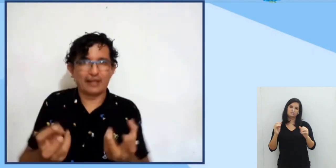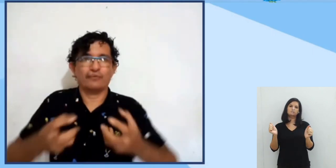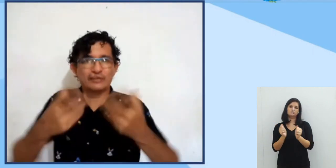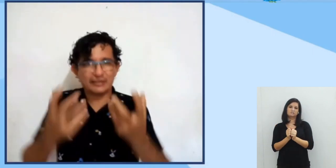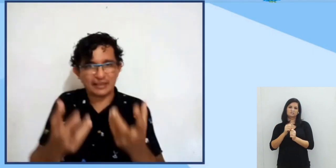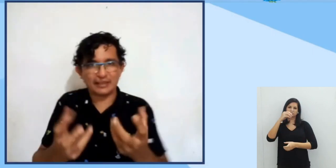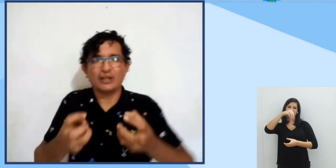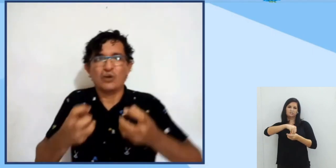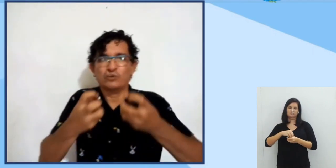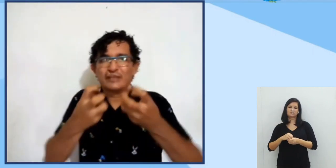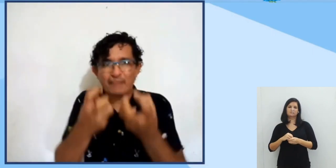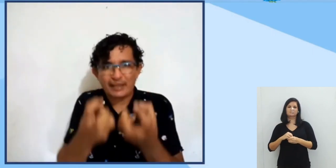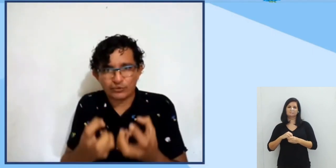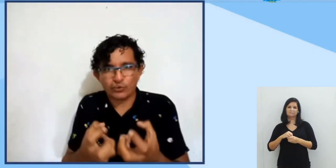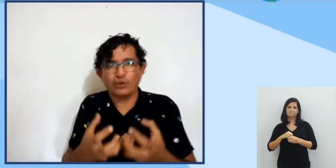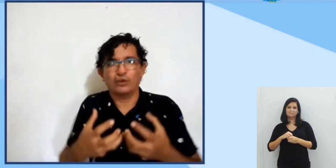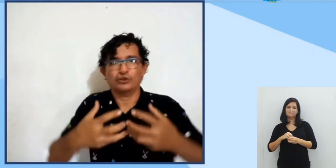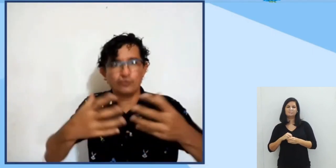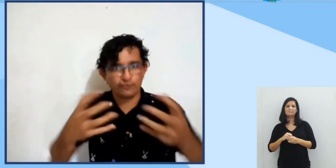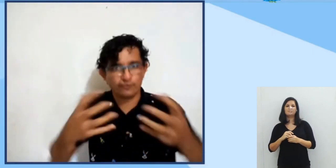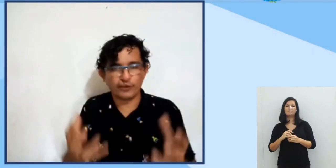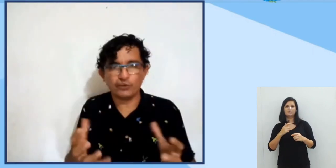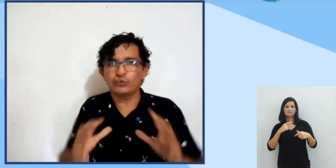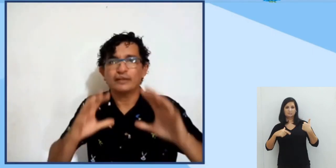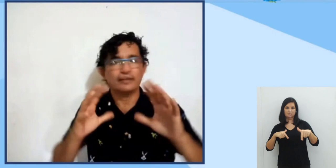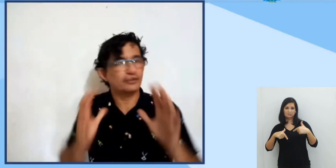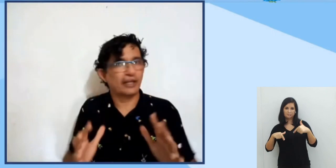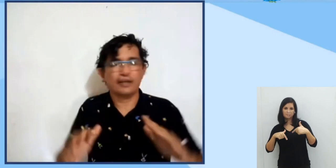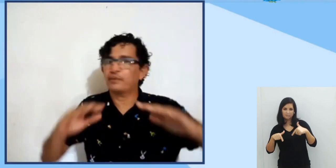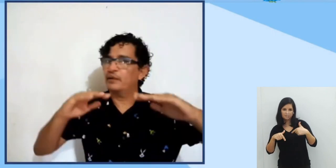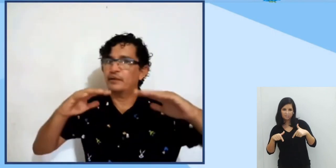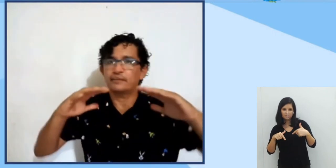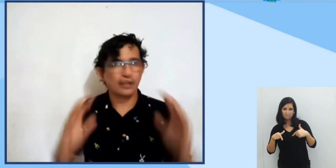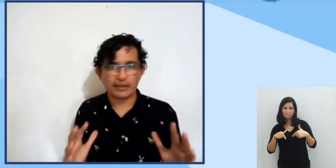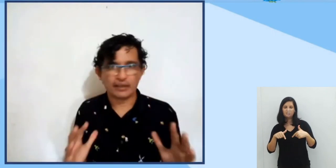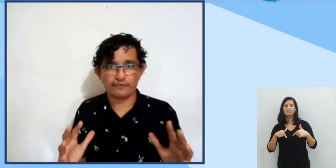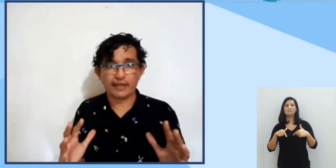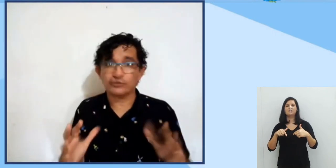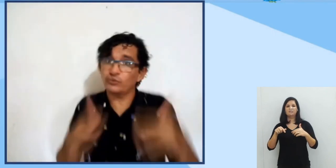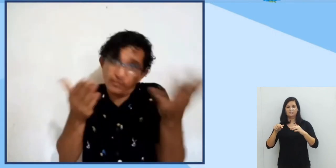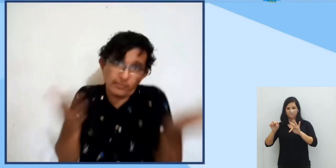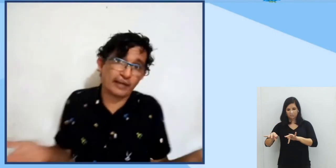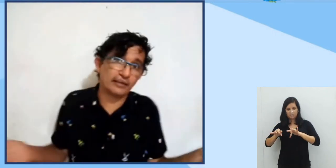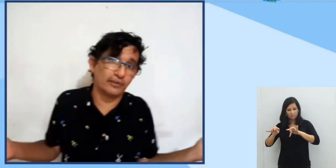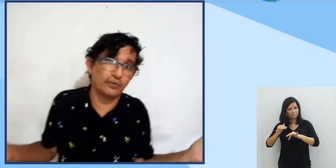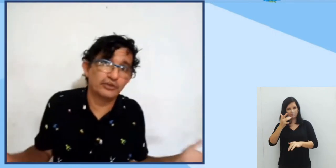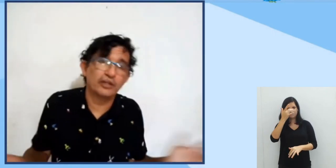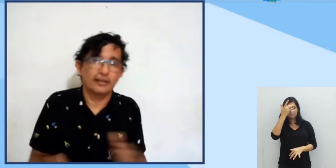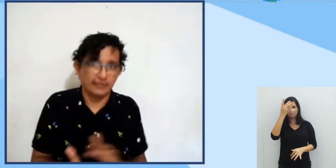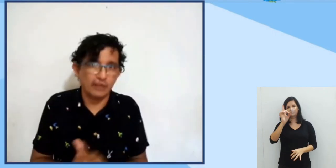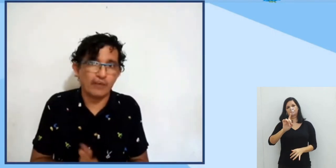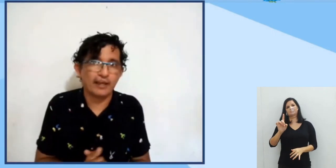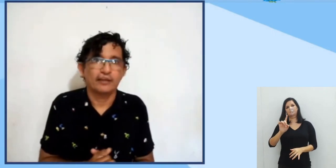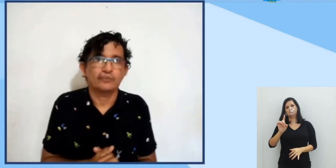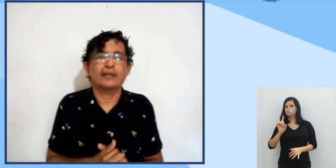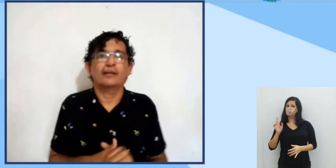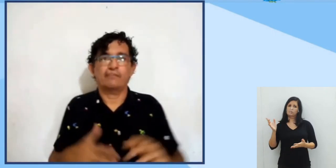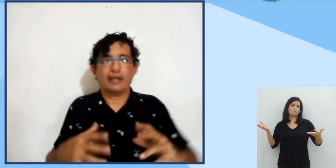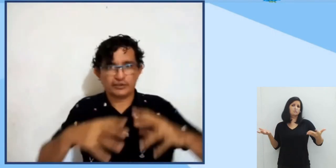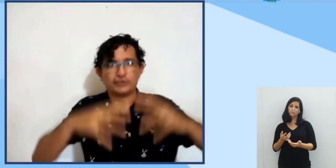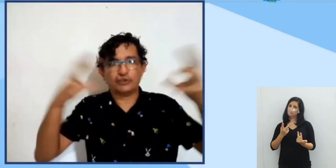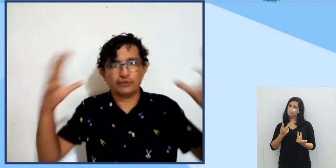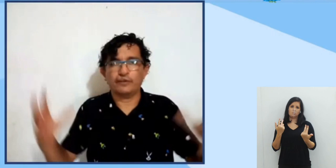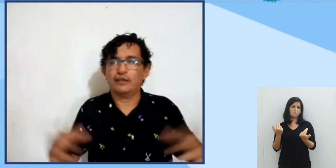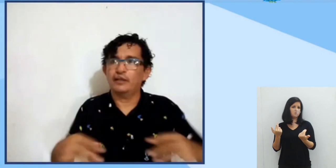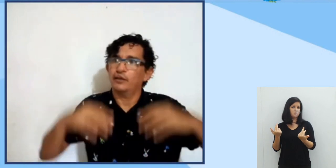um servo, ser um trabalhador de um feudo, nesta época, não era fácil, como ainda hoje não é, não